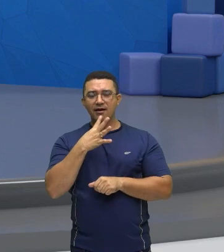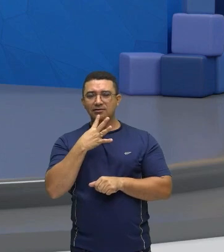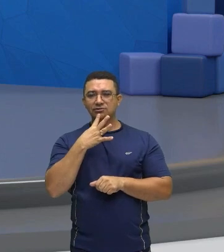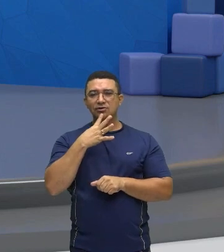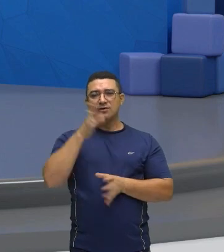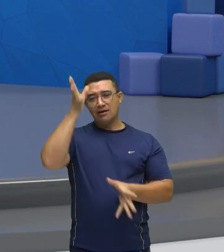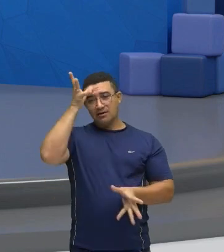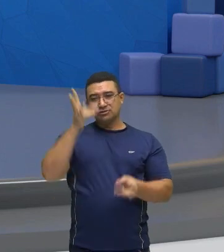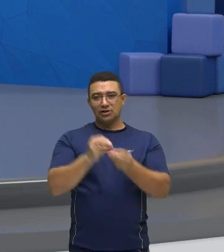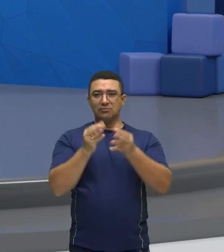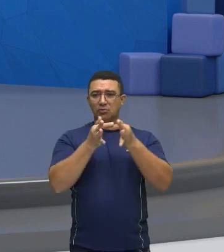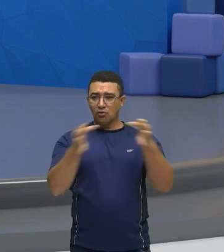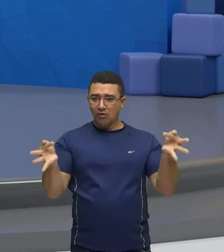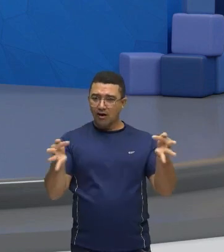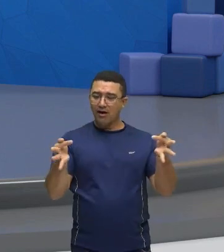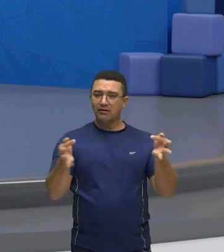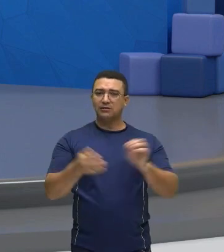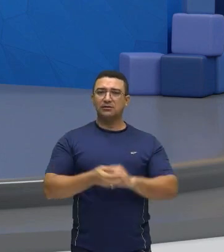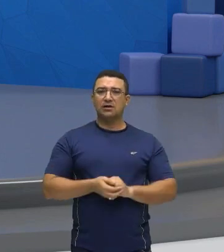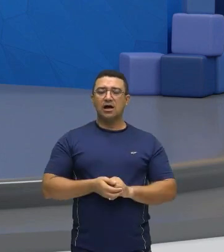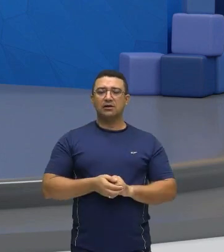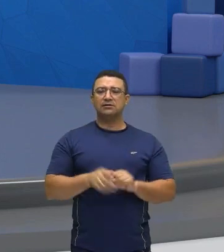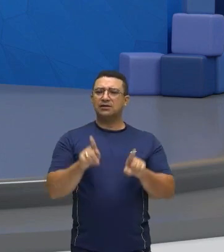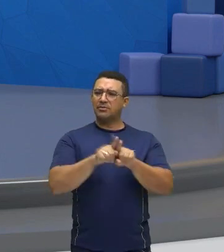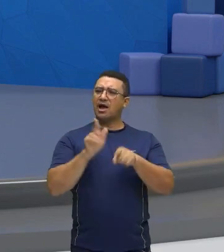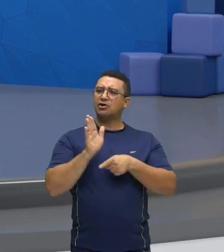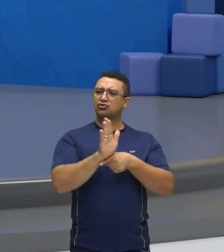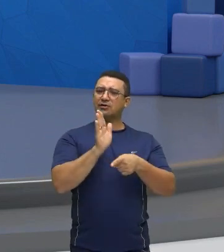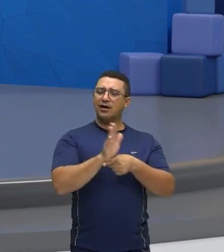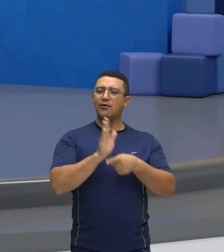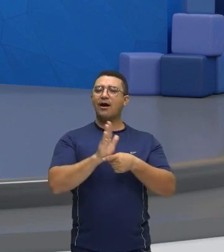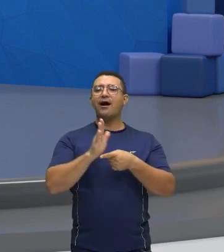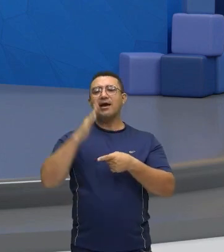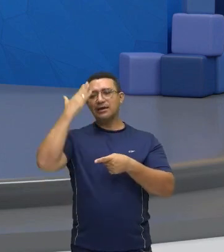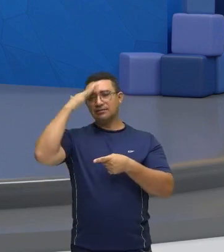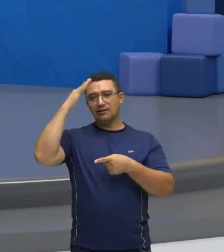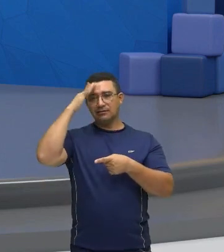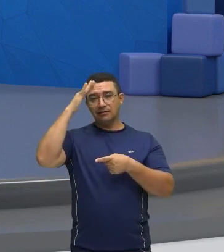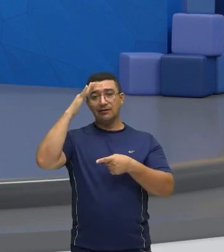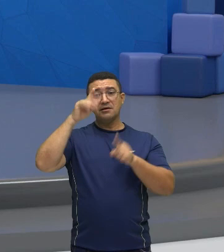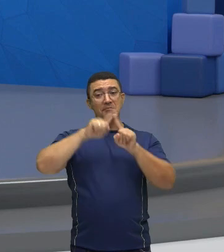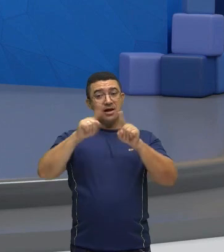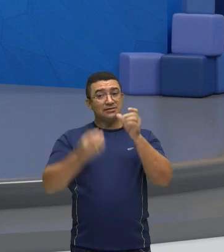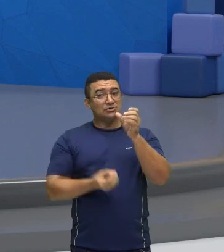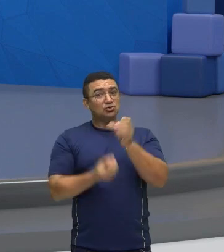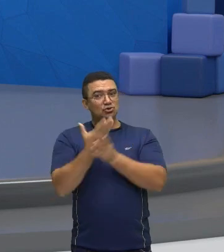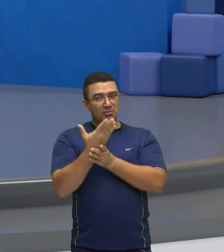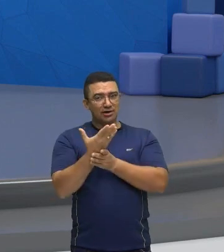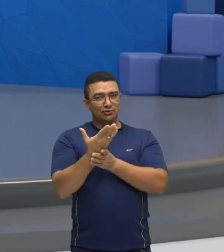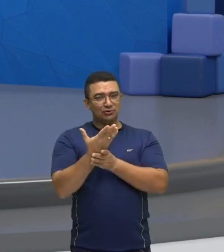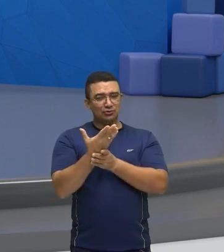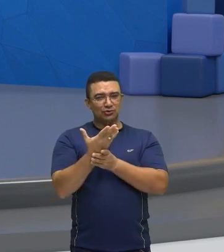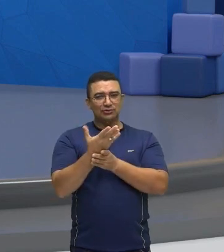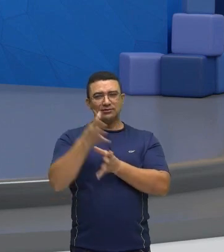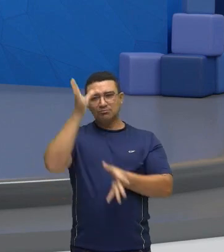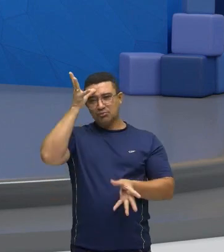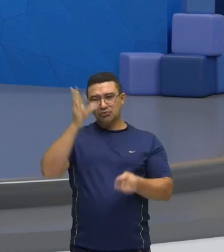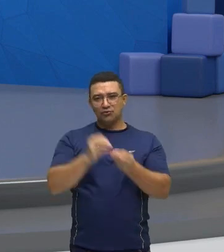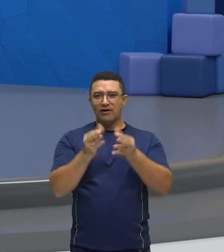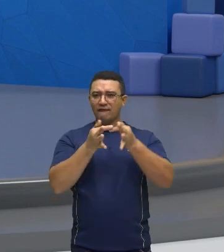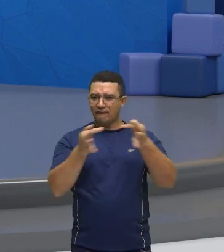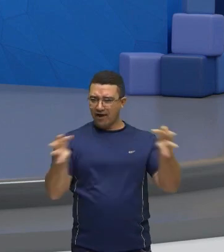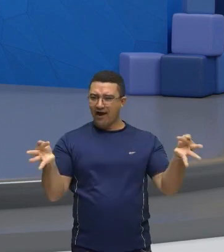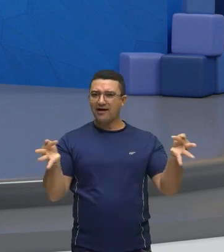ditados populares, nos ajudaram a interpretar alguns deles e a gente sabe que a origem é muito difícil, mas a gente acabou trazendo ali